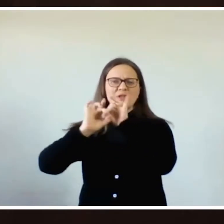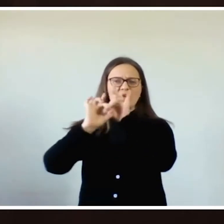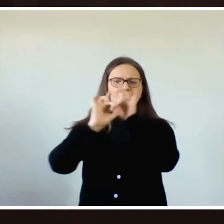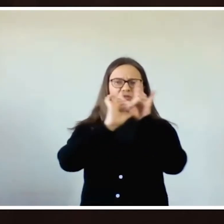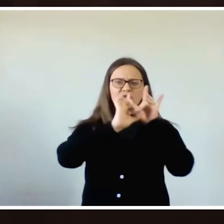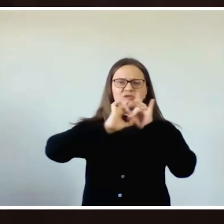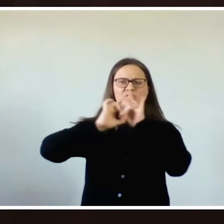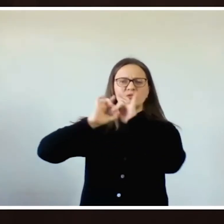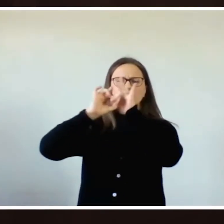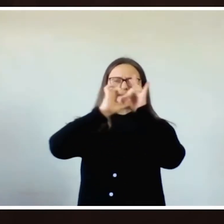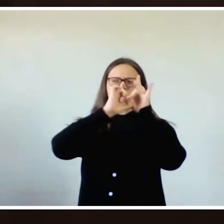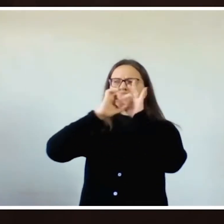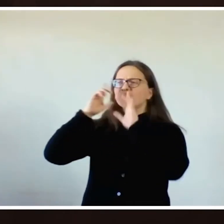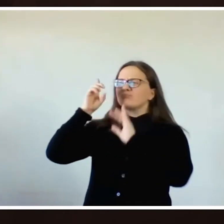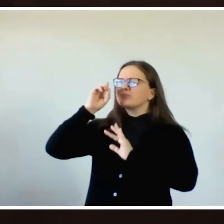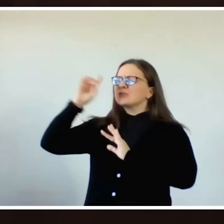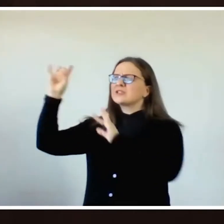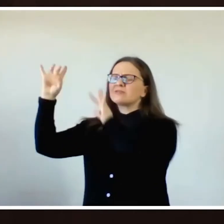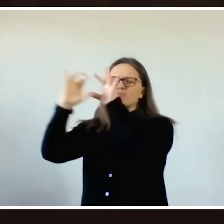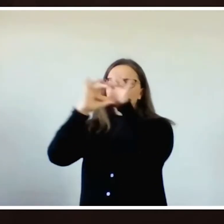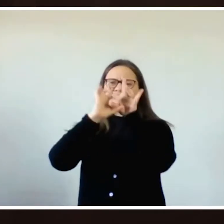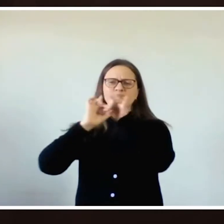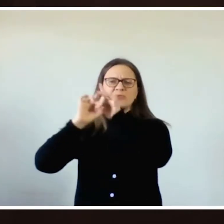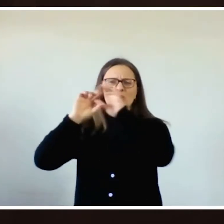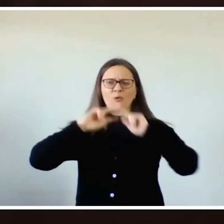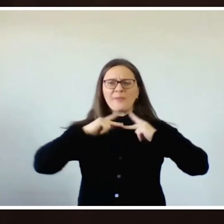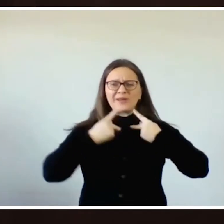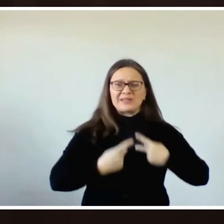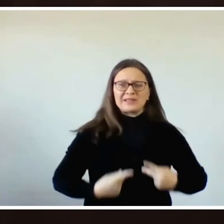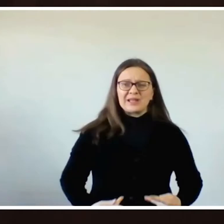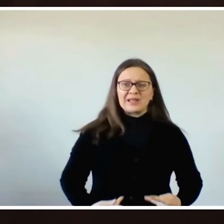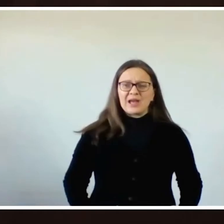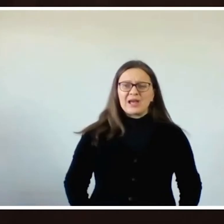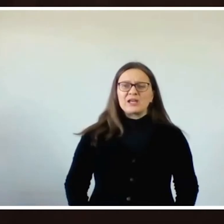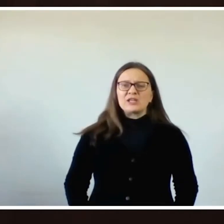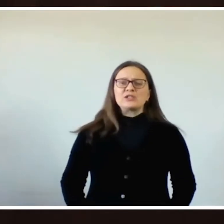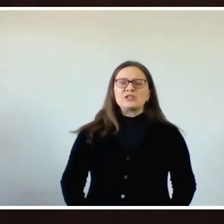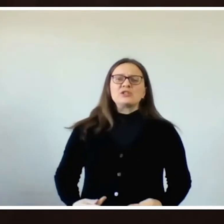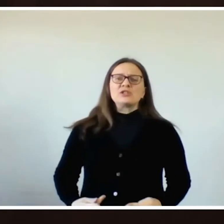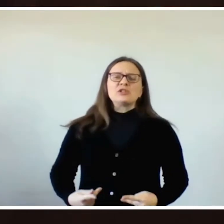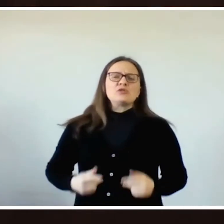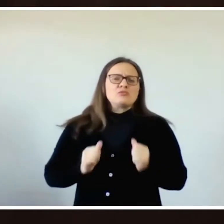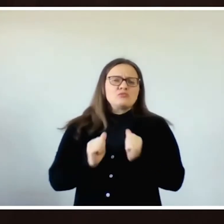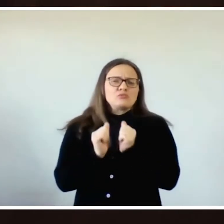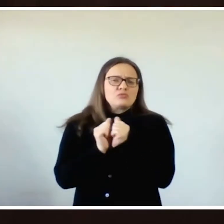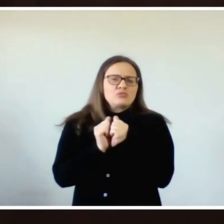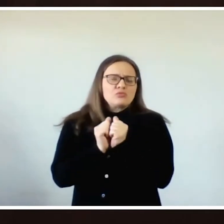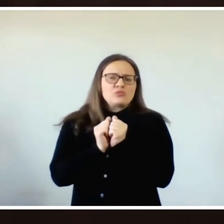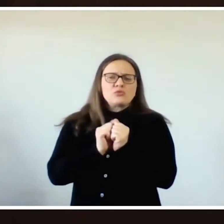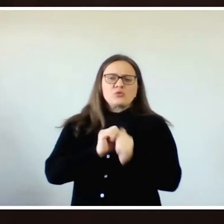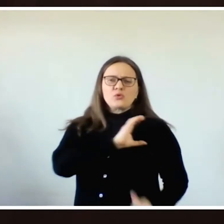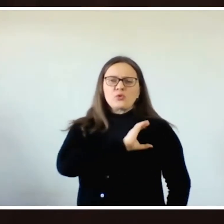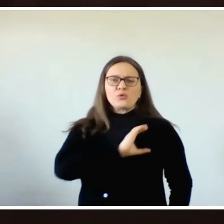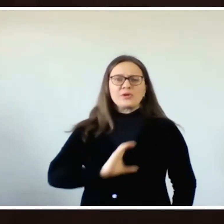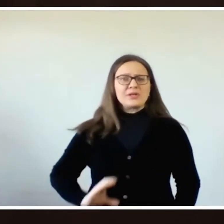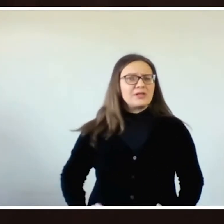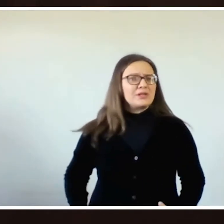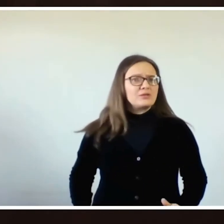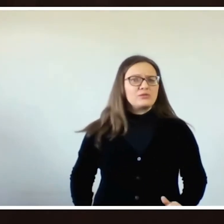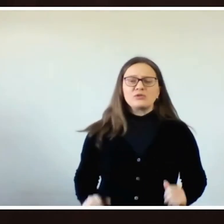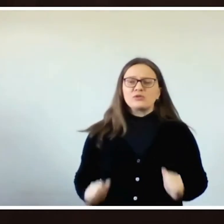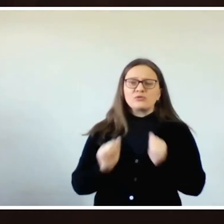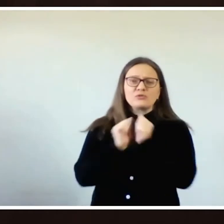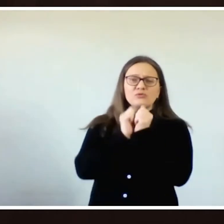Nós homens, irmãos, sendo inseridos em Cristo, e Cristo em Deus, e essa videira verdadeira vai aparecer